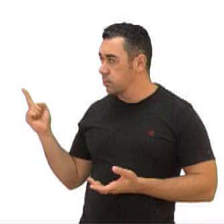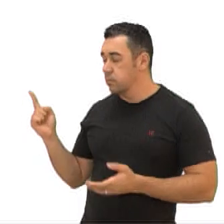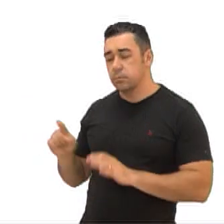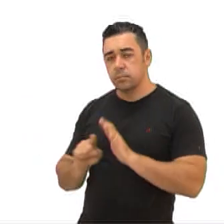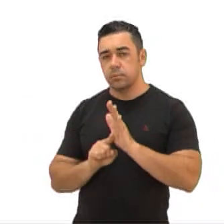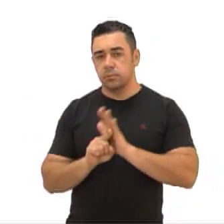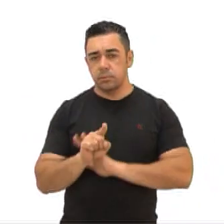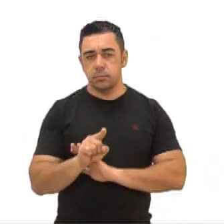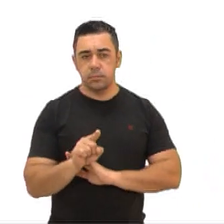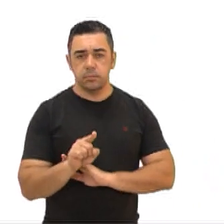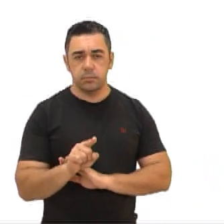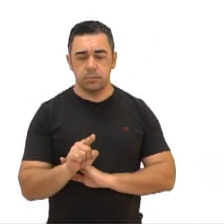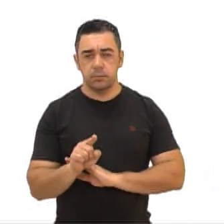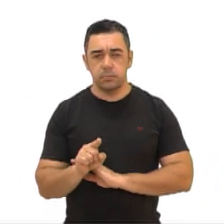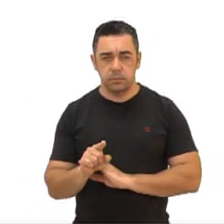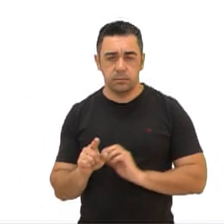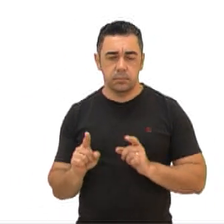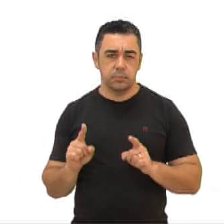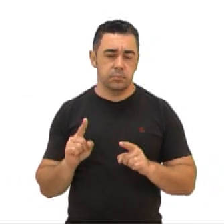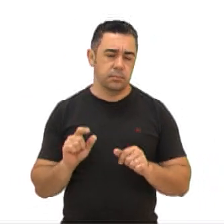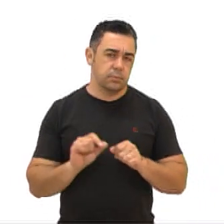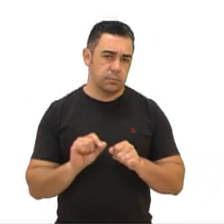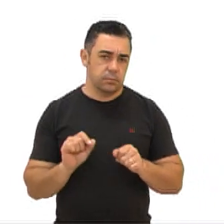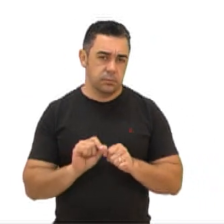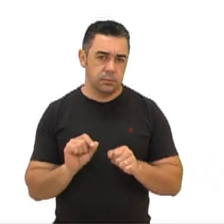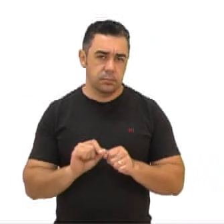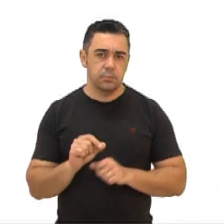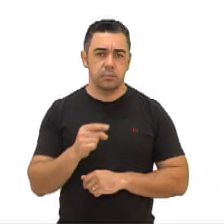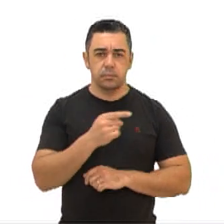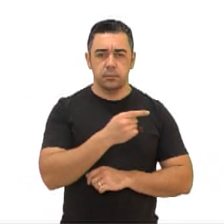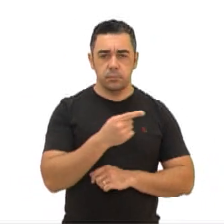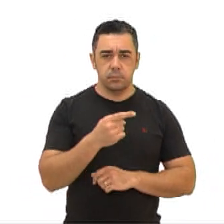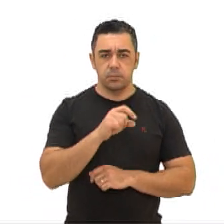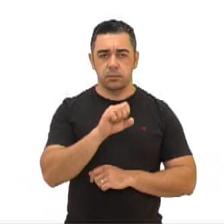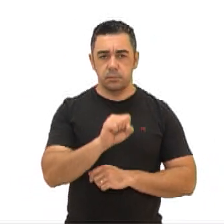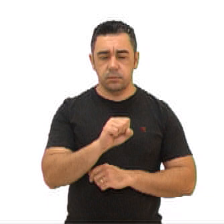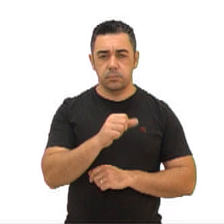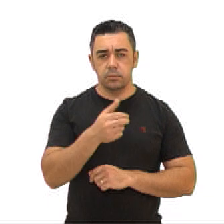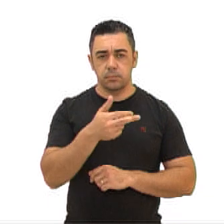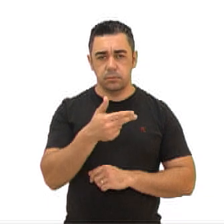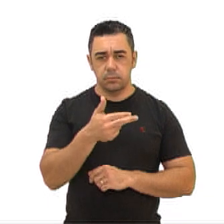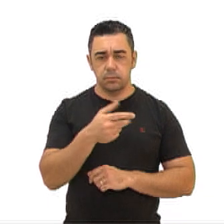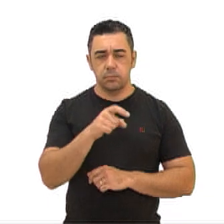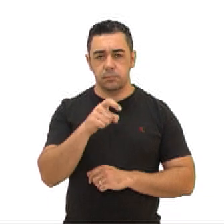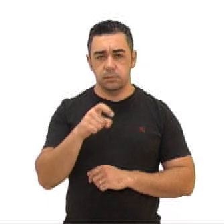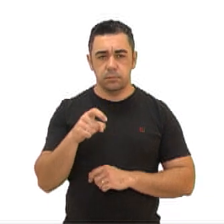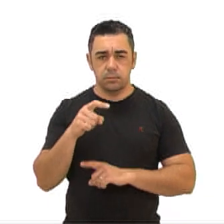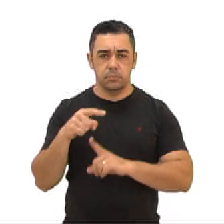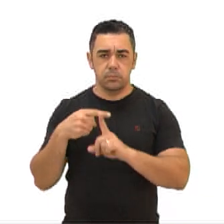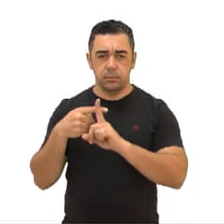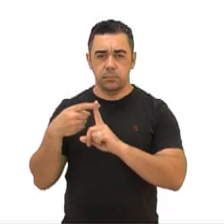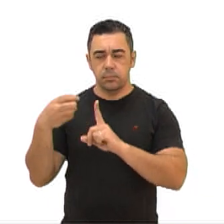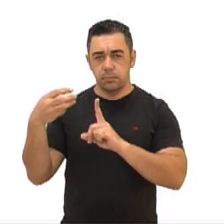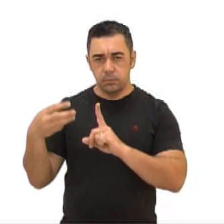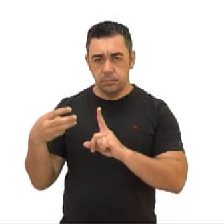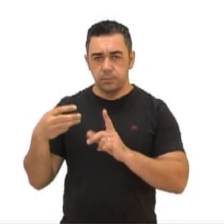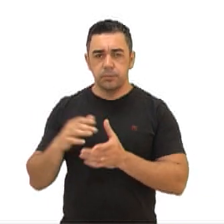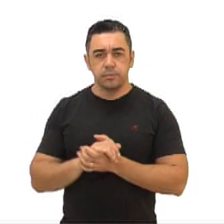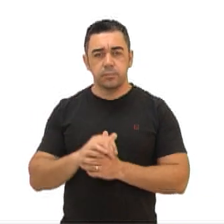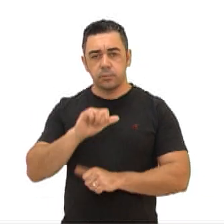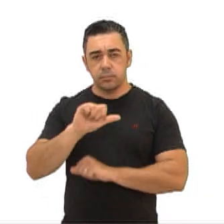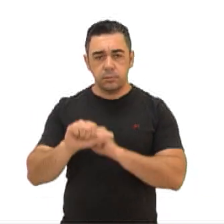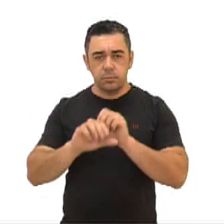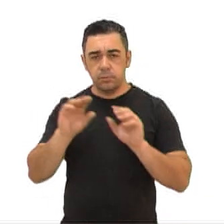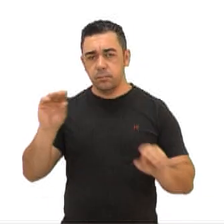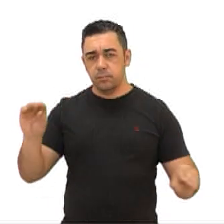na hora de escrever a sentença, menos 8 igual a x mais 3. Apliquei